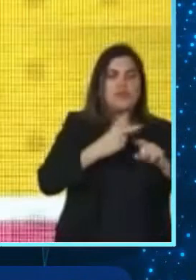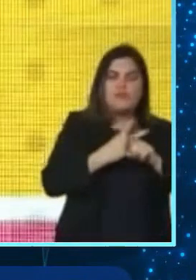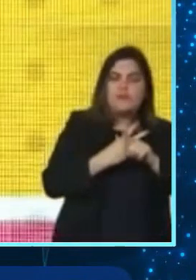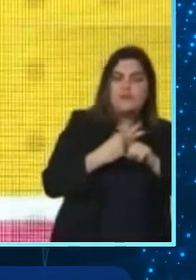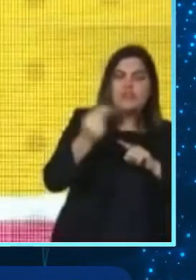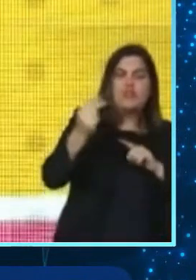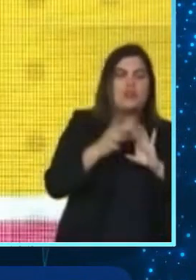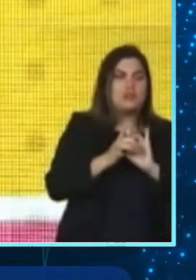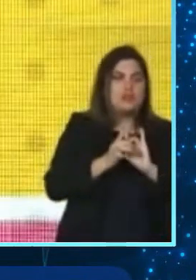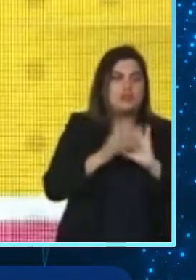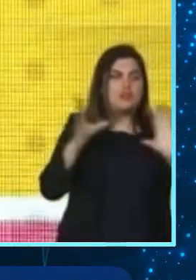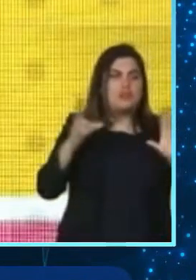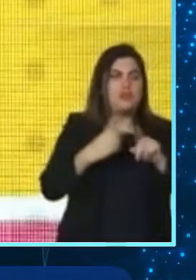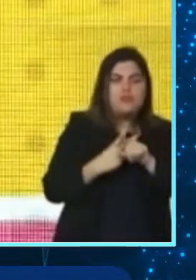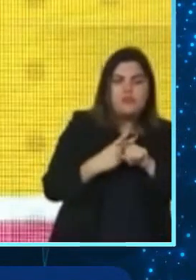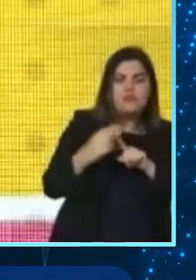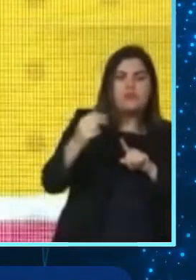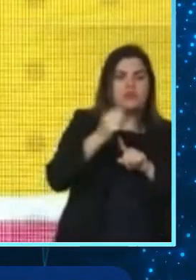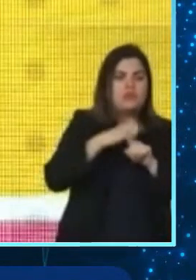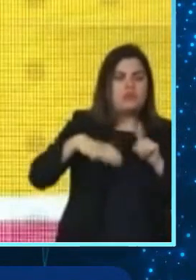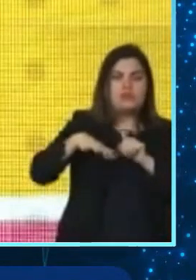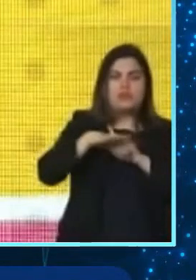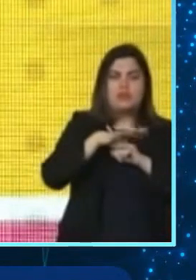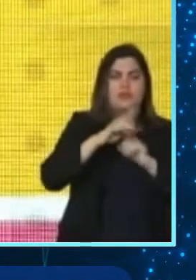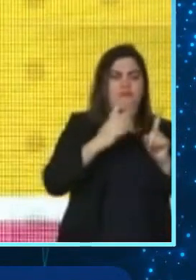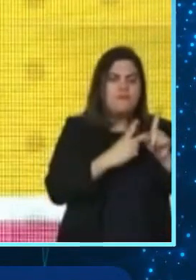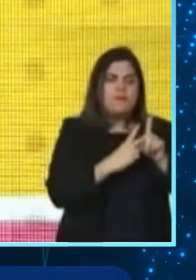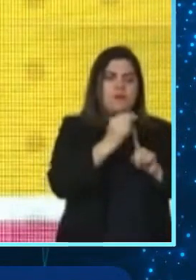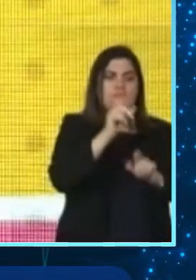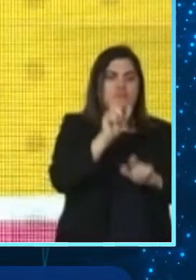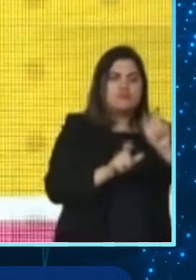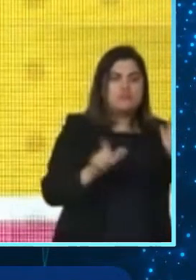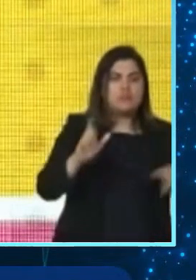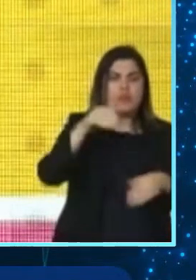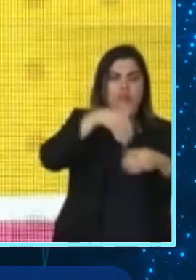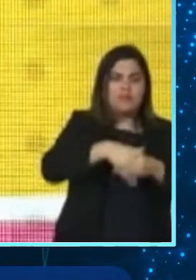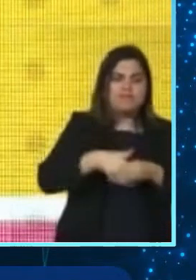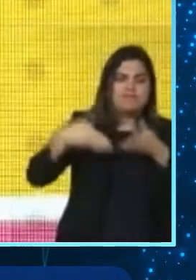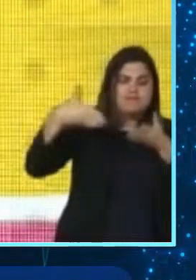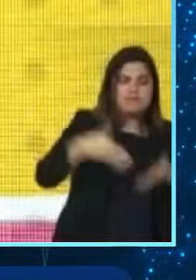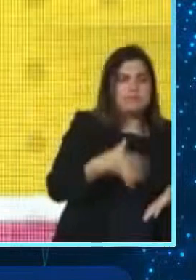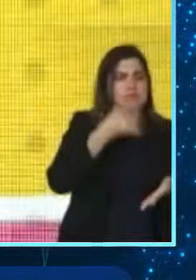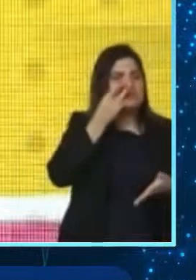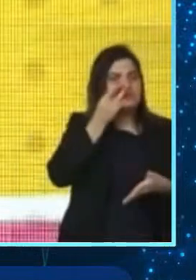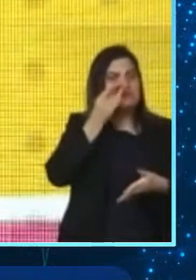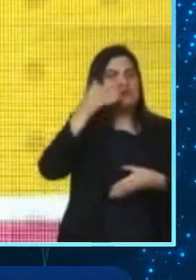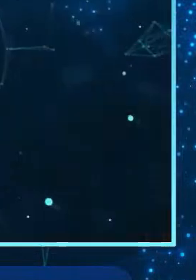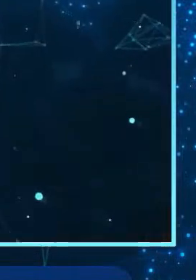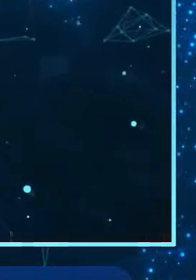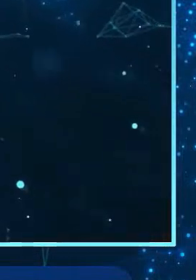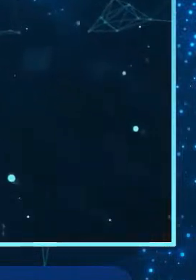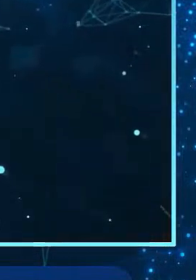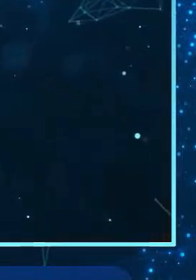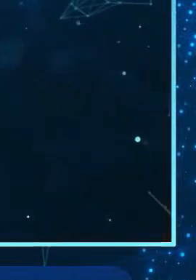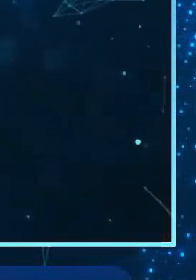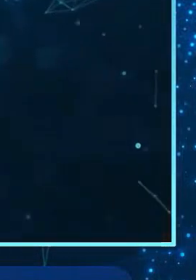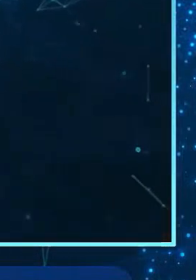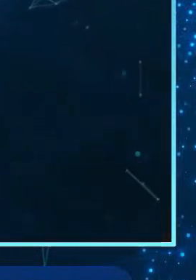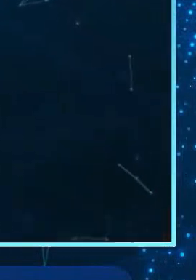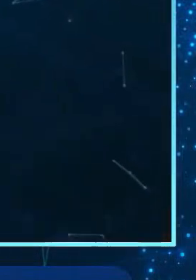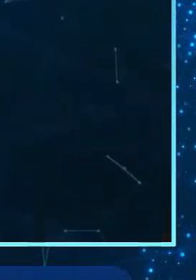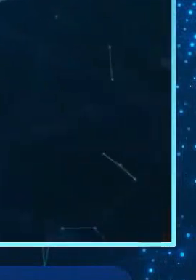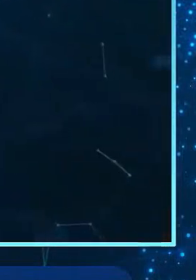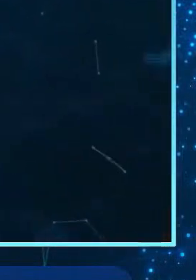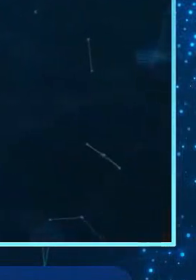Bruno, o prazer é todo meu falar com você também, e dizer o seguinte, que nós já tivemos um resultado positivo